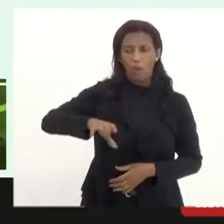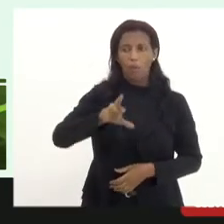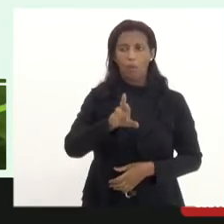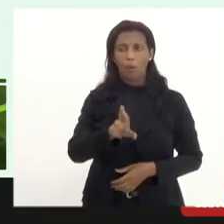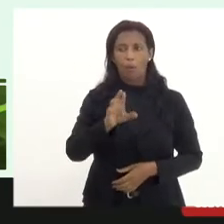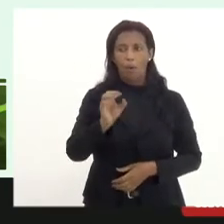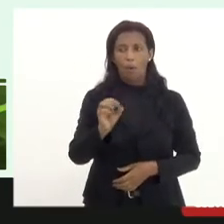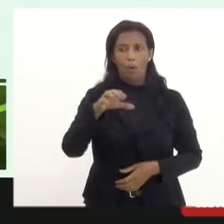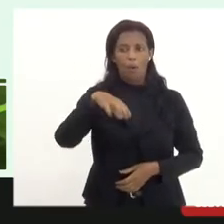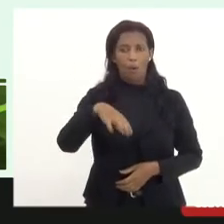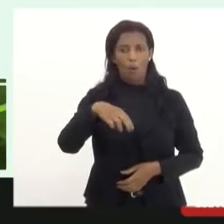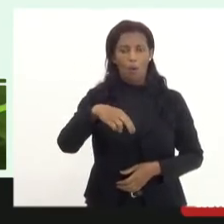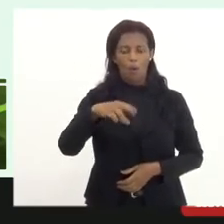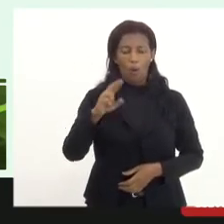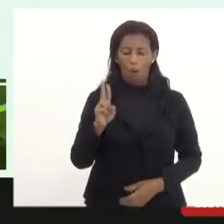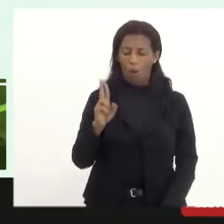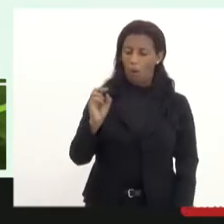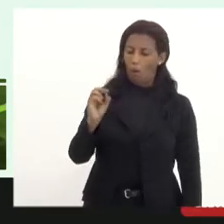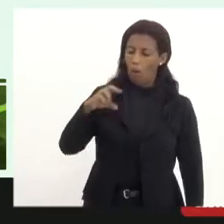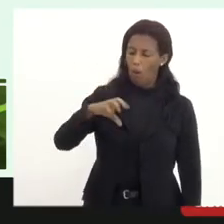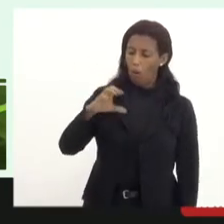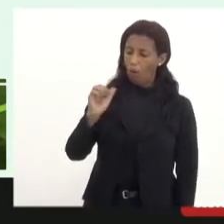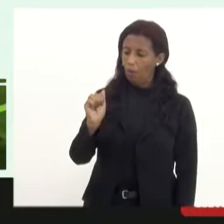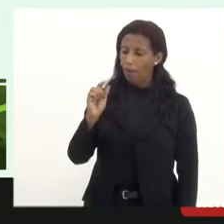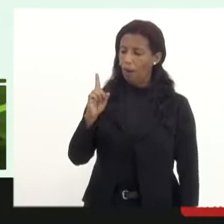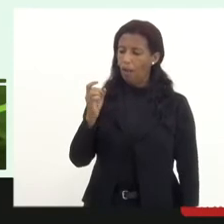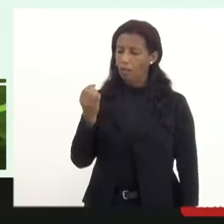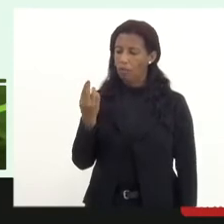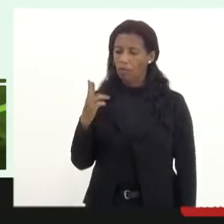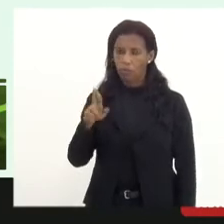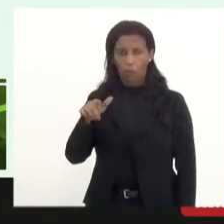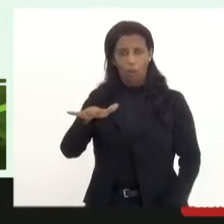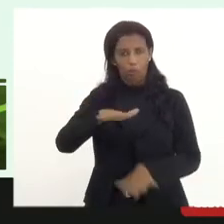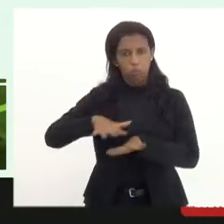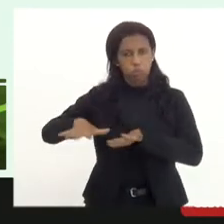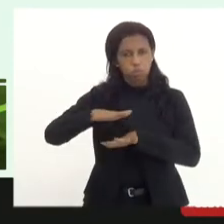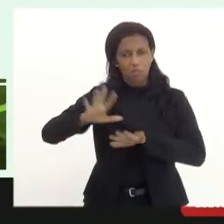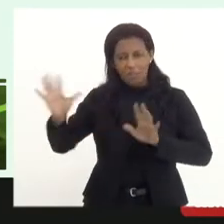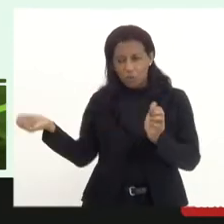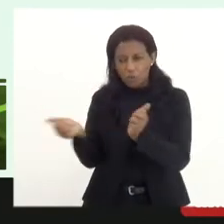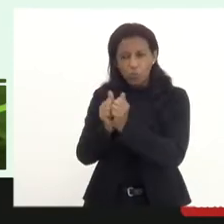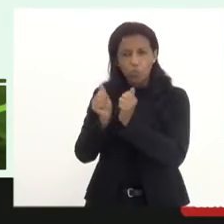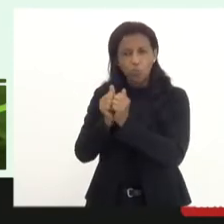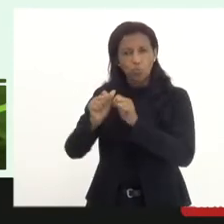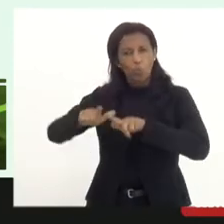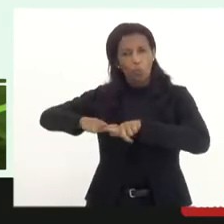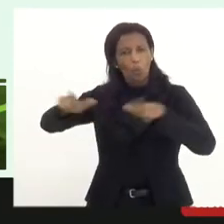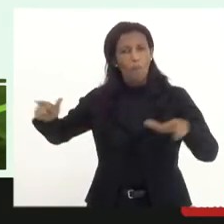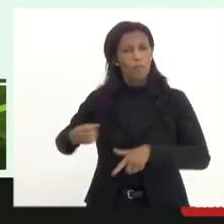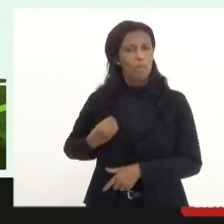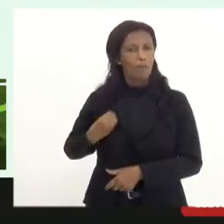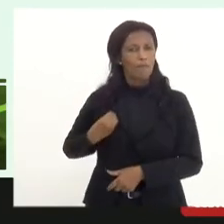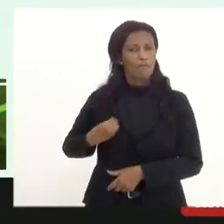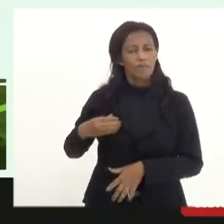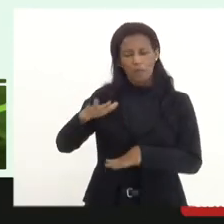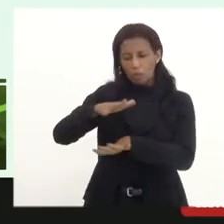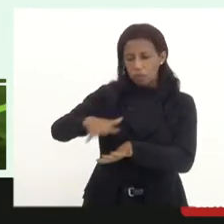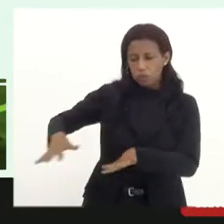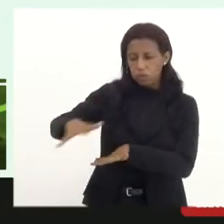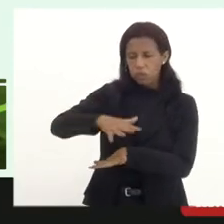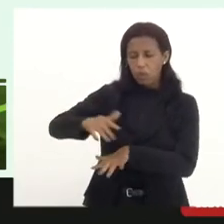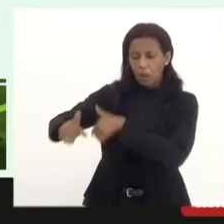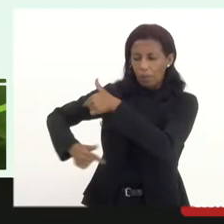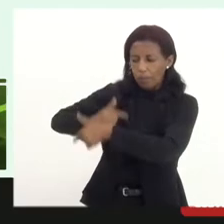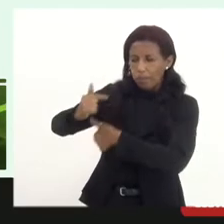Petrobras, um projeto de colaboração onde visamos juntos aumentar a vida útil do campo